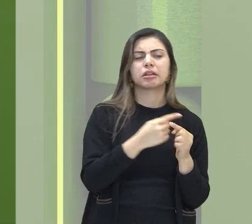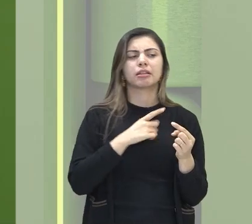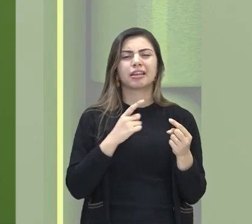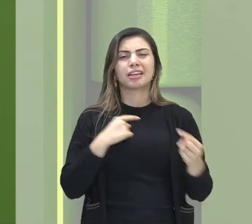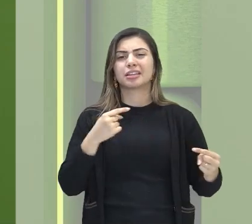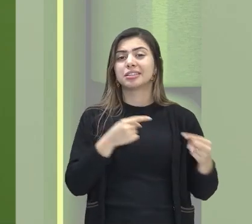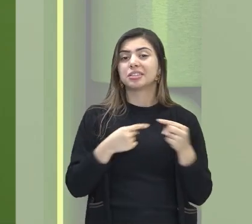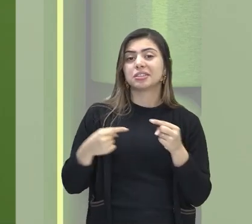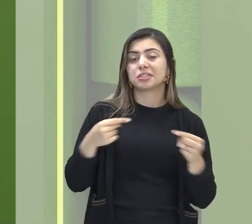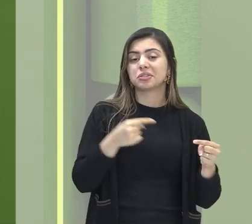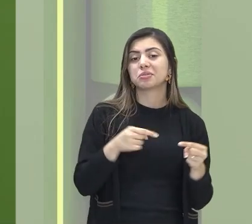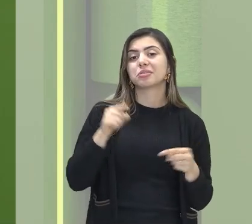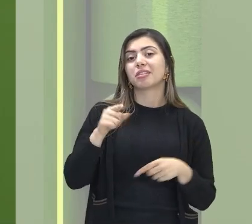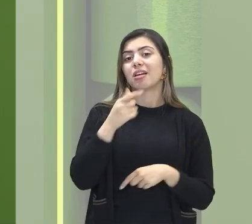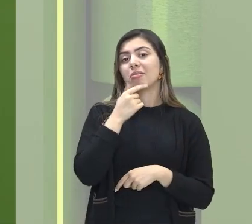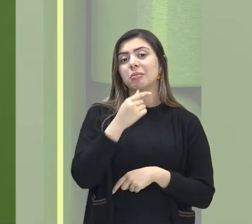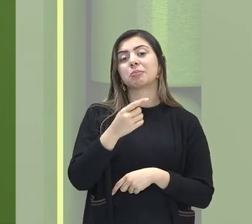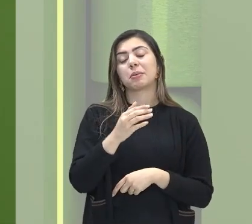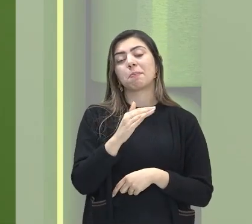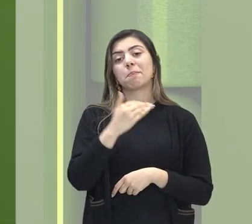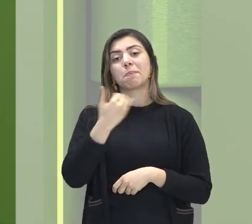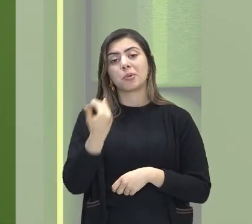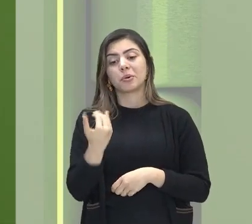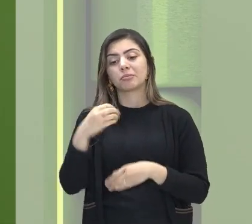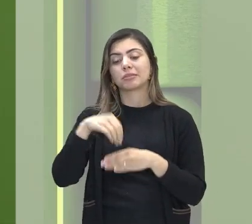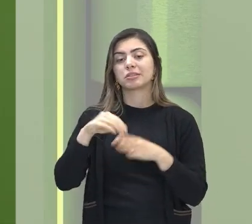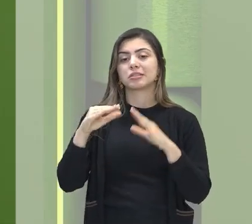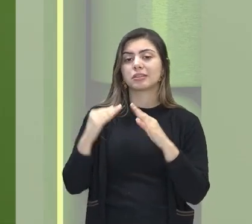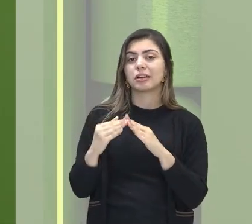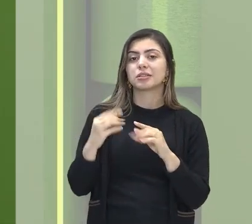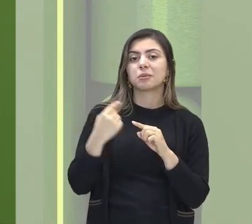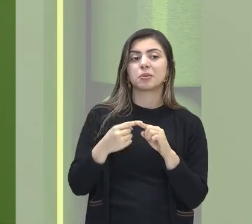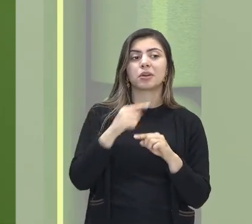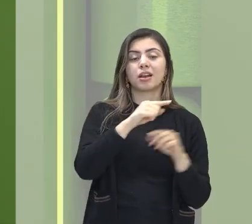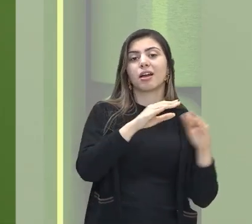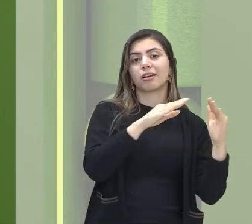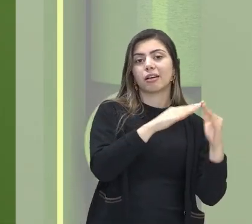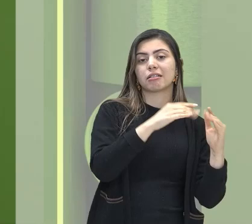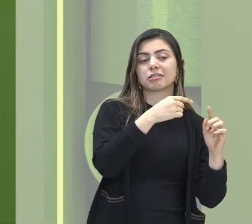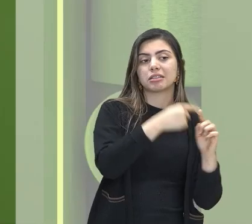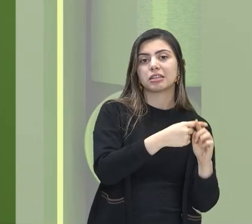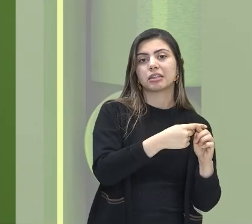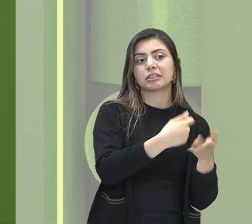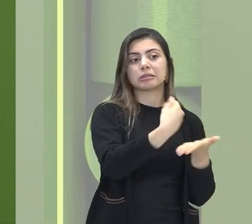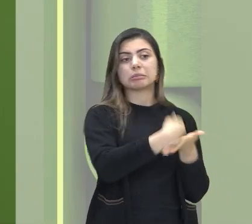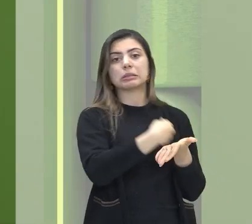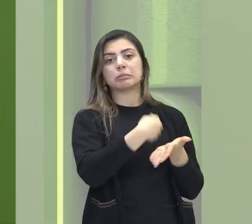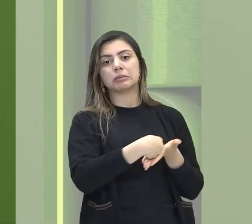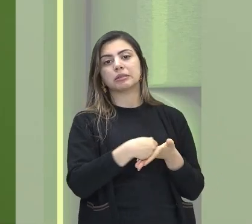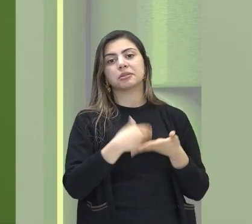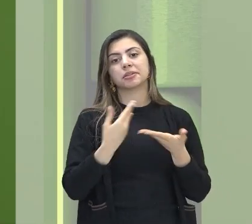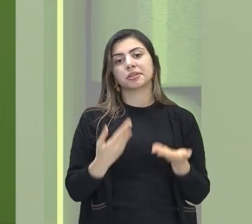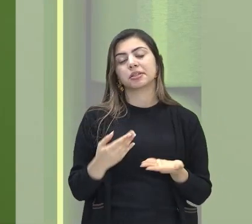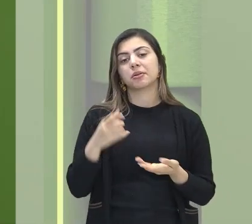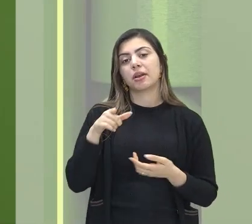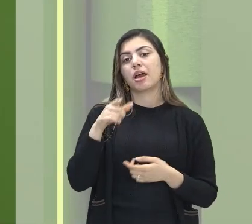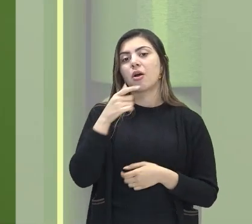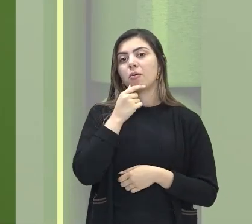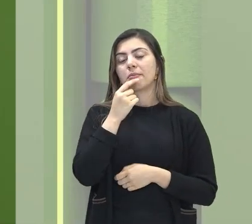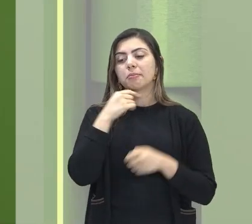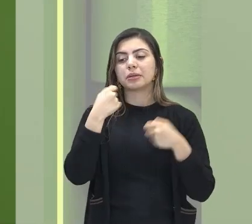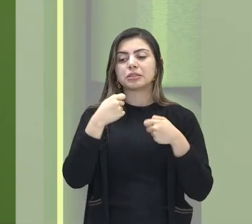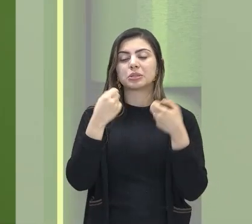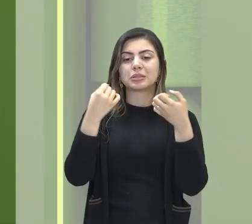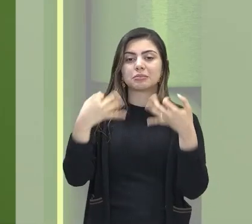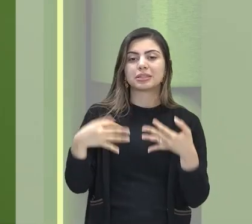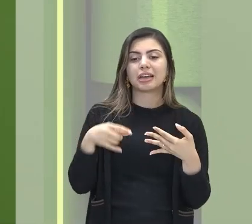ele morre em prisão domiciliar, porque foi condenado pela Igreja por heresia, teve que desmentir, né, que tinha dito